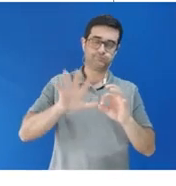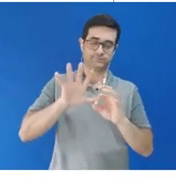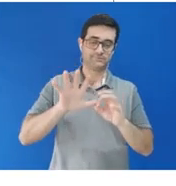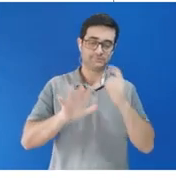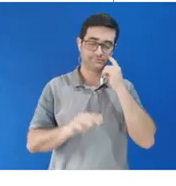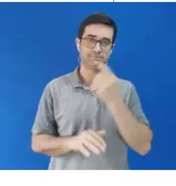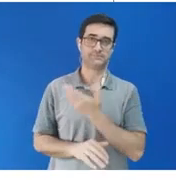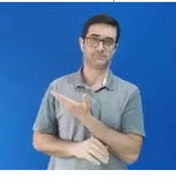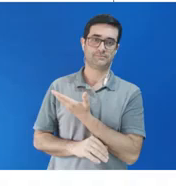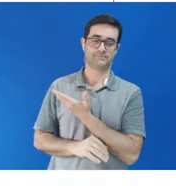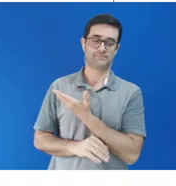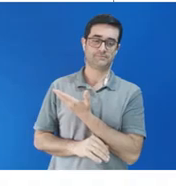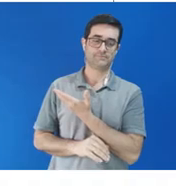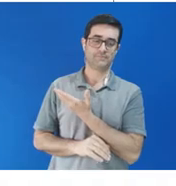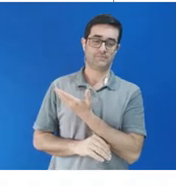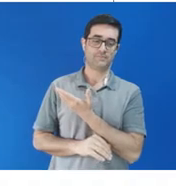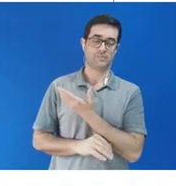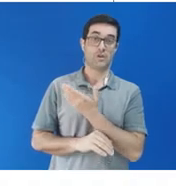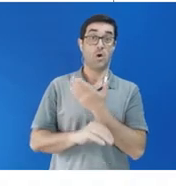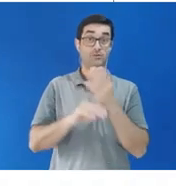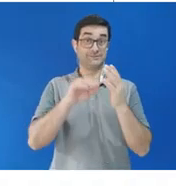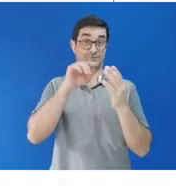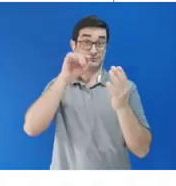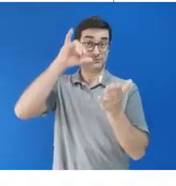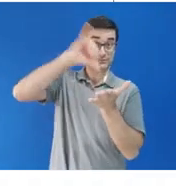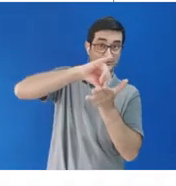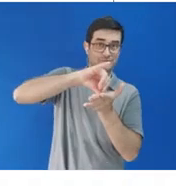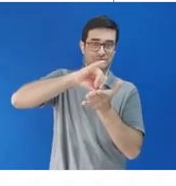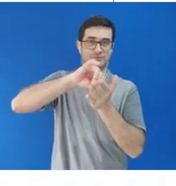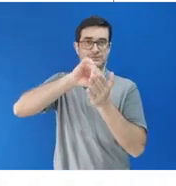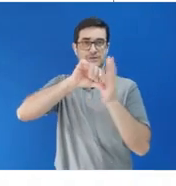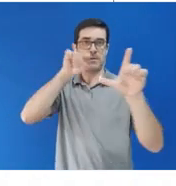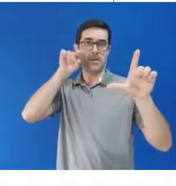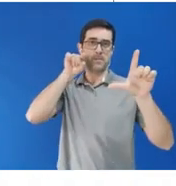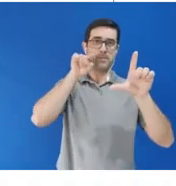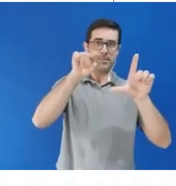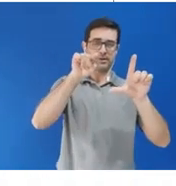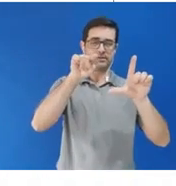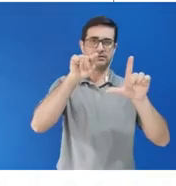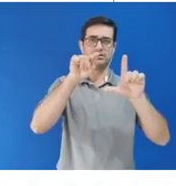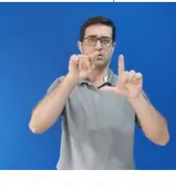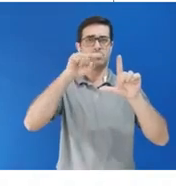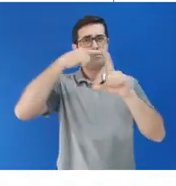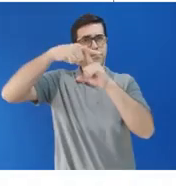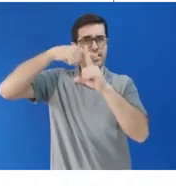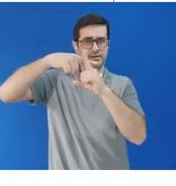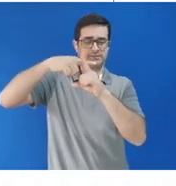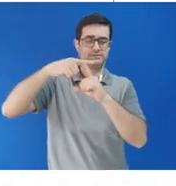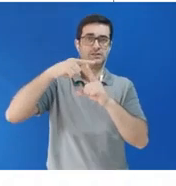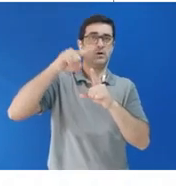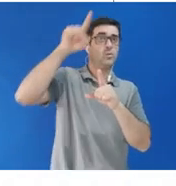em um cátion aqui no meio, ou um ânion, eu não posso pensar que ele está ligado a apenas mais um. Ele